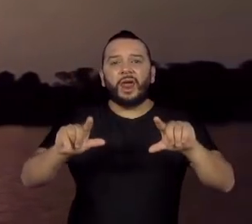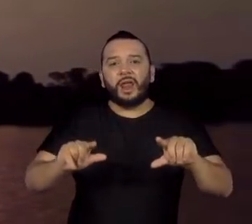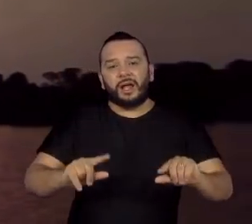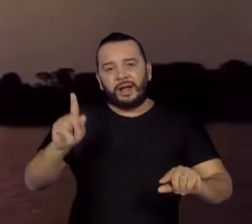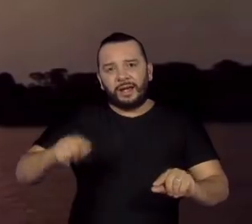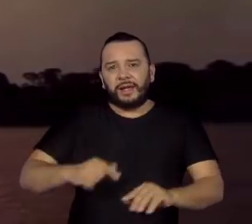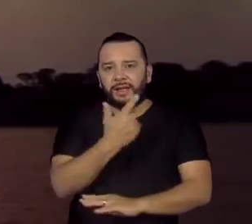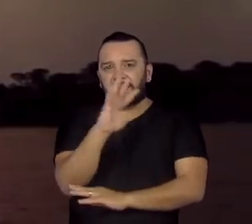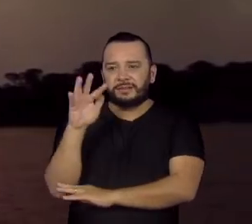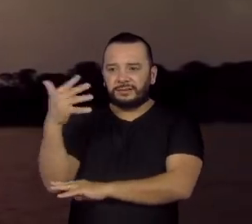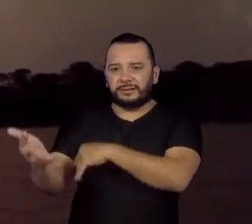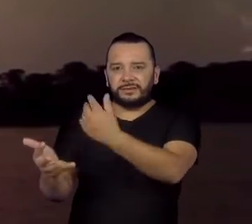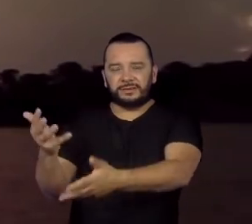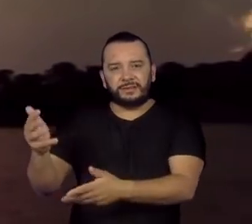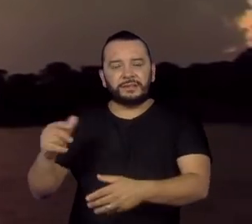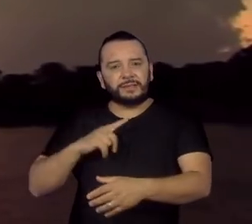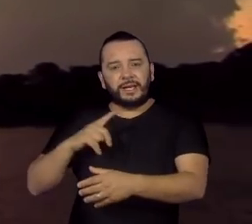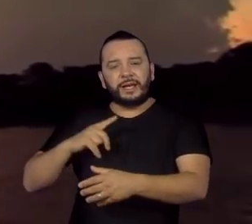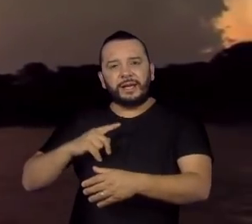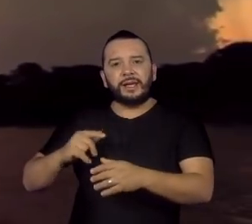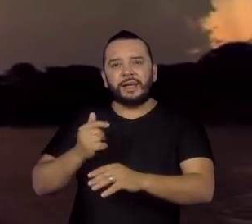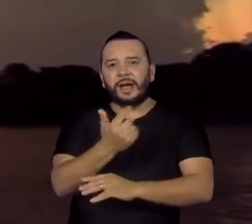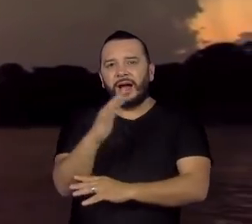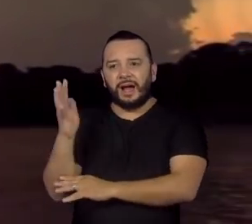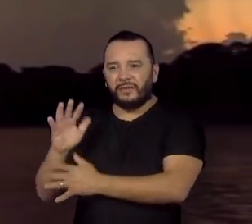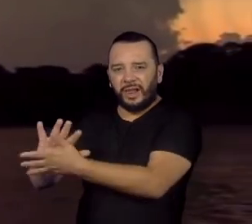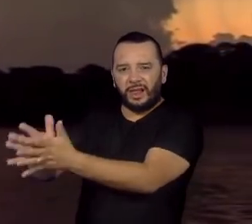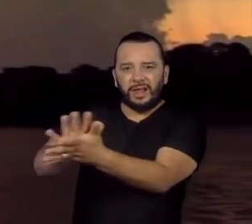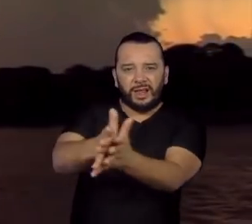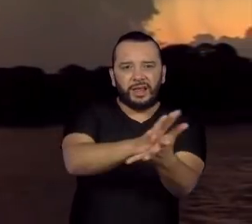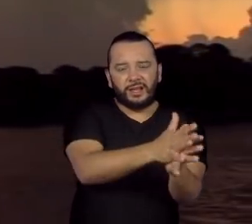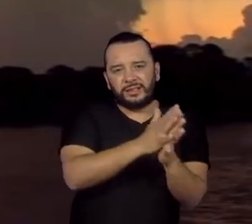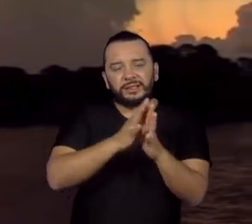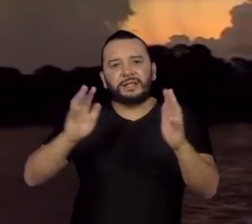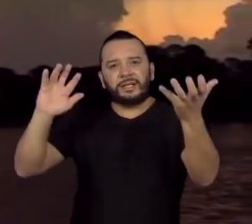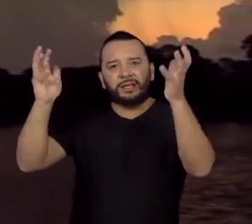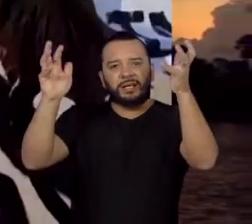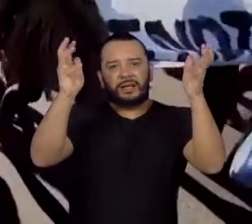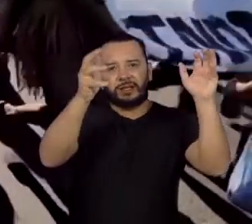desmatamentos, degradação de matas ciliares e mudanças climáticas.